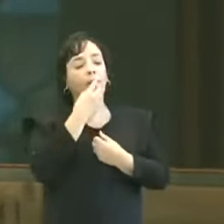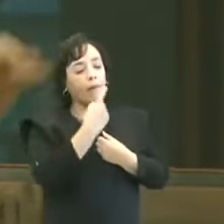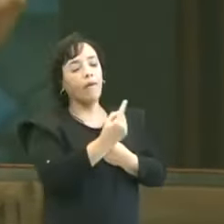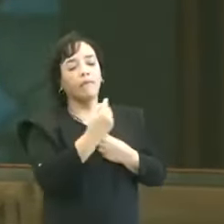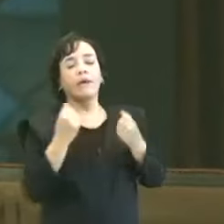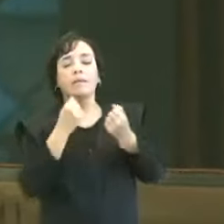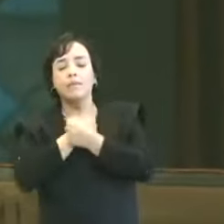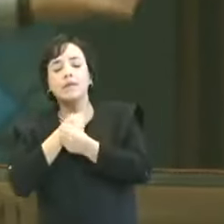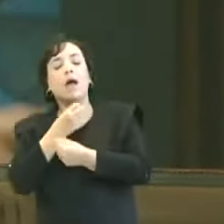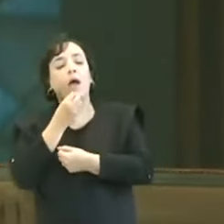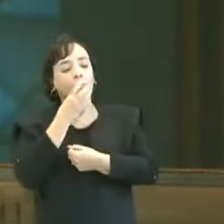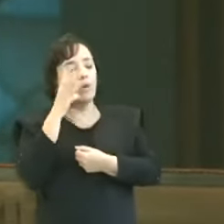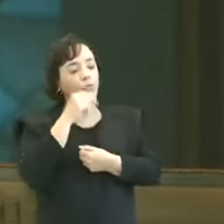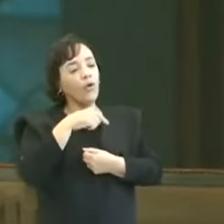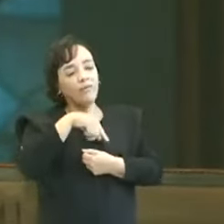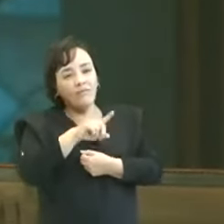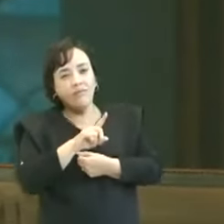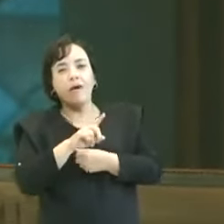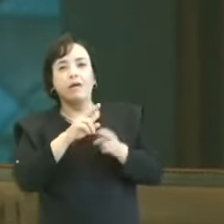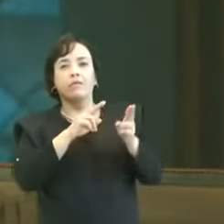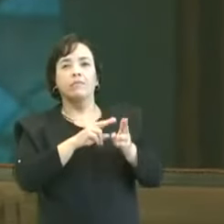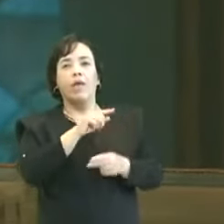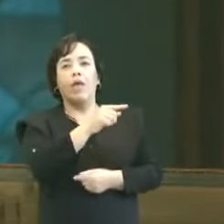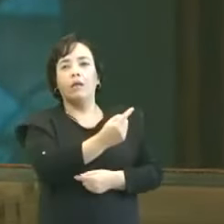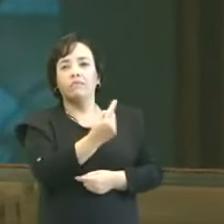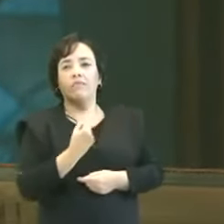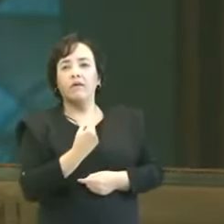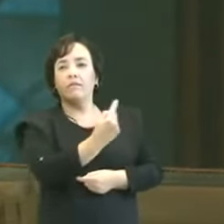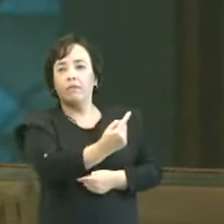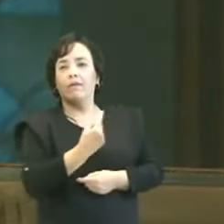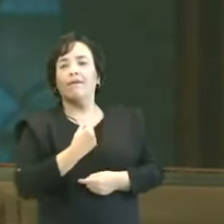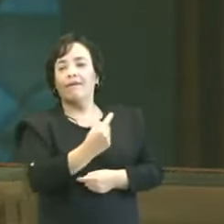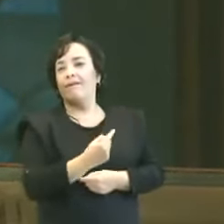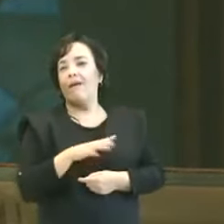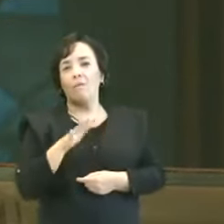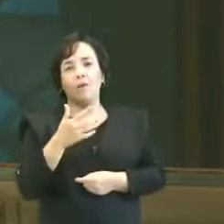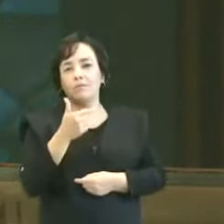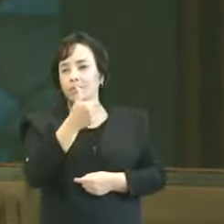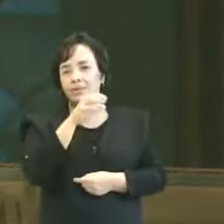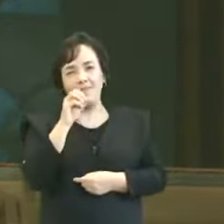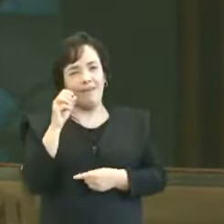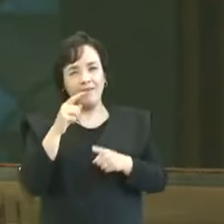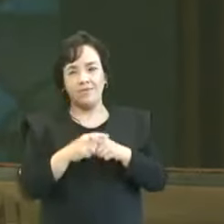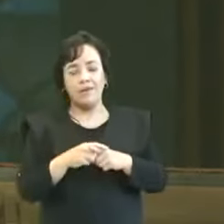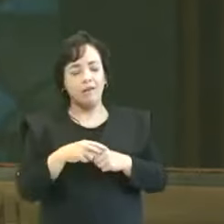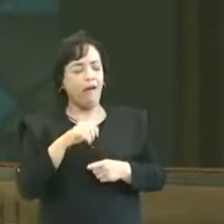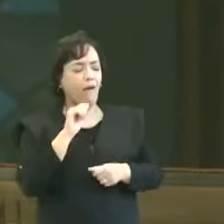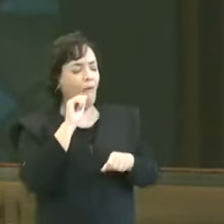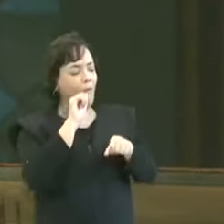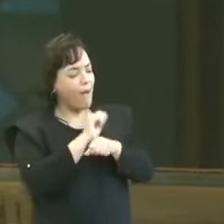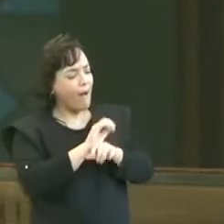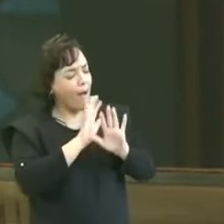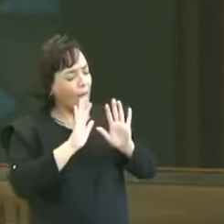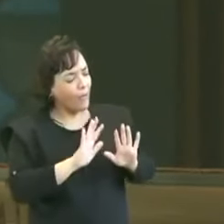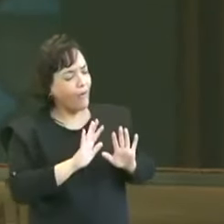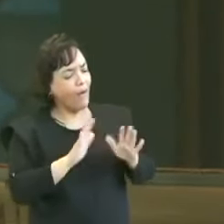noite. Aí ele ia dormir. Ele veio umas 10 vezes. Falei, filho, agora chega, vai dormir.